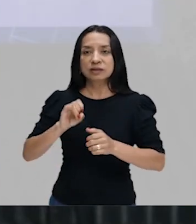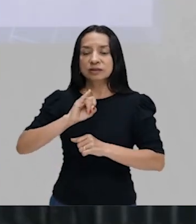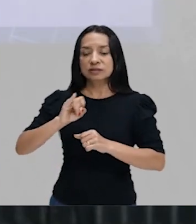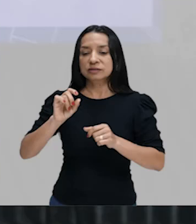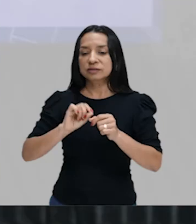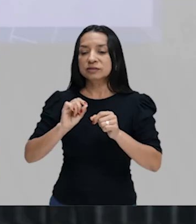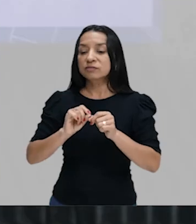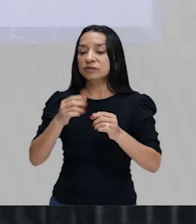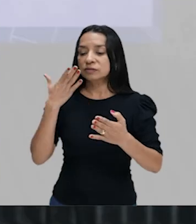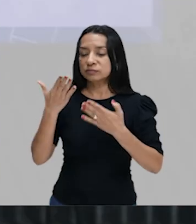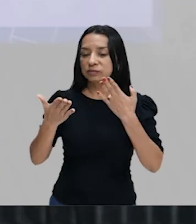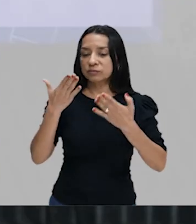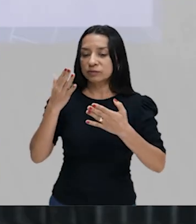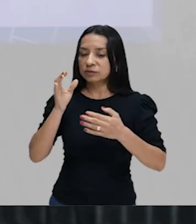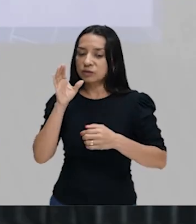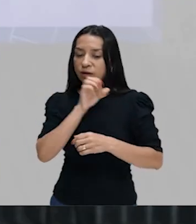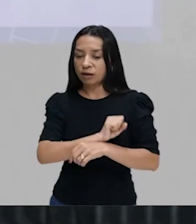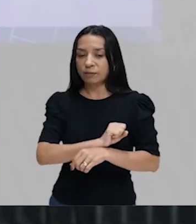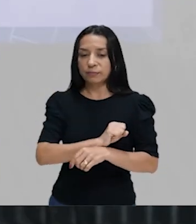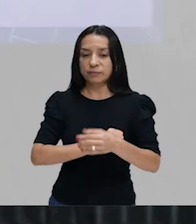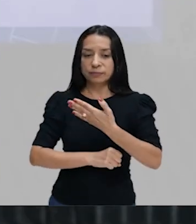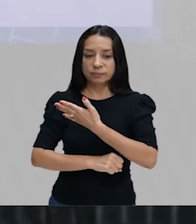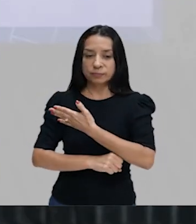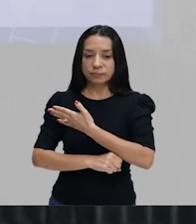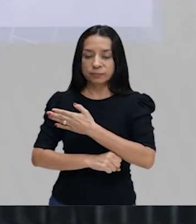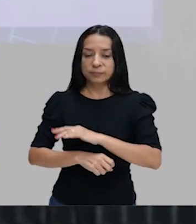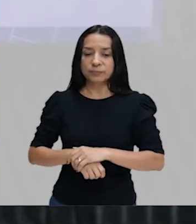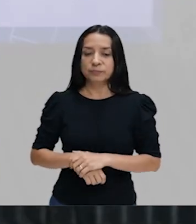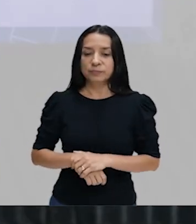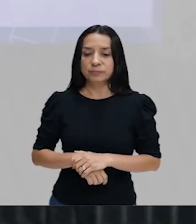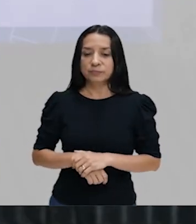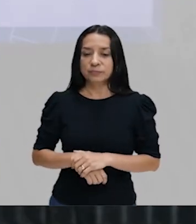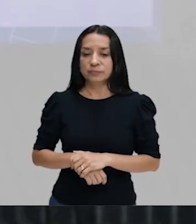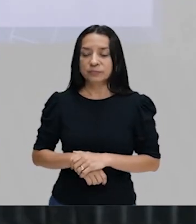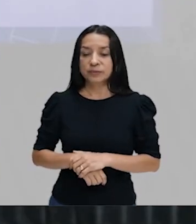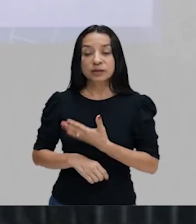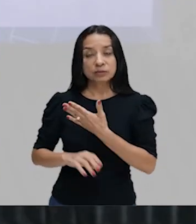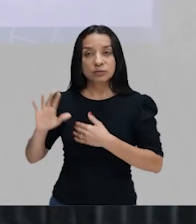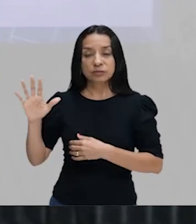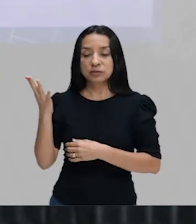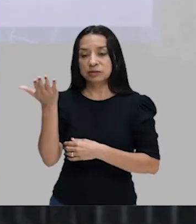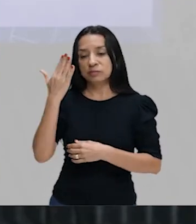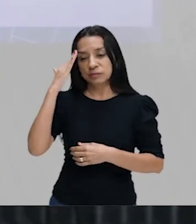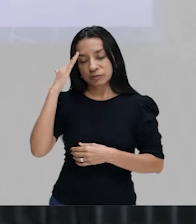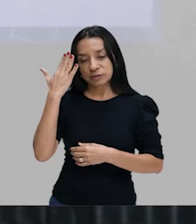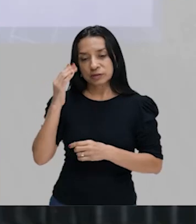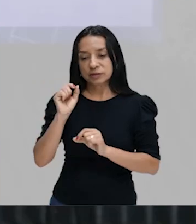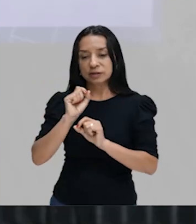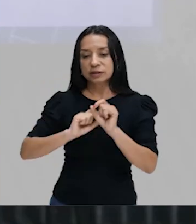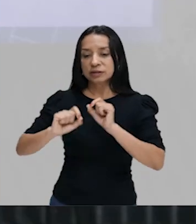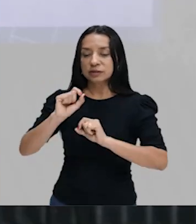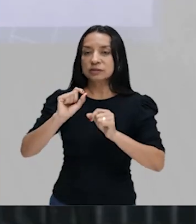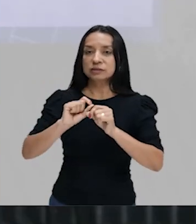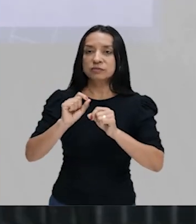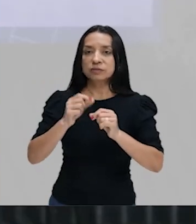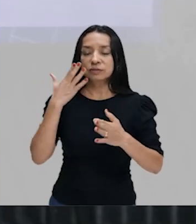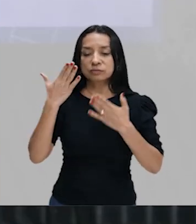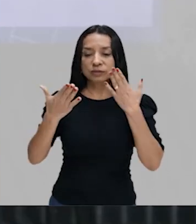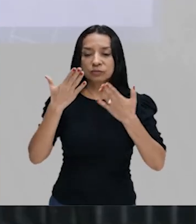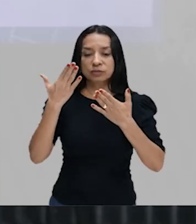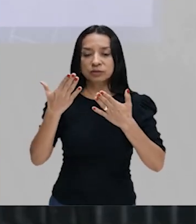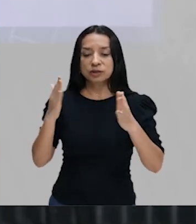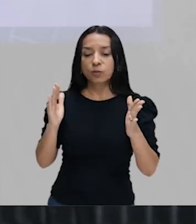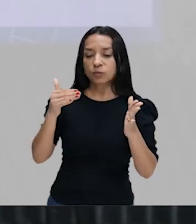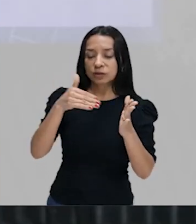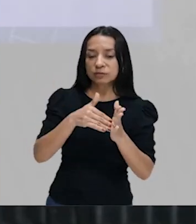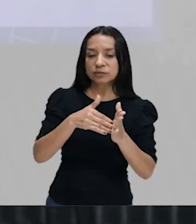comparação aqui rapidinho, tá? Aqui é a situação para a gente entender, mas se eu faço uma comparação rapidinho lá com o que a gente acabou de ver, limitado,